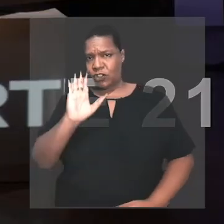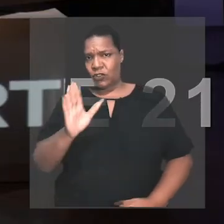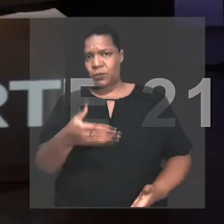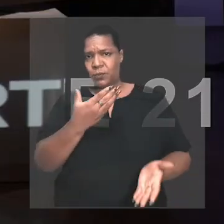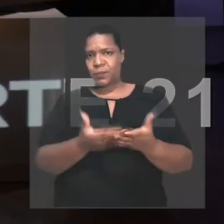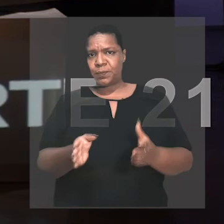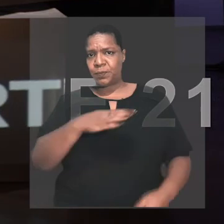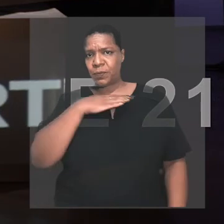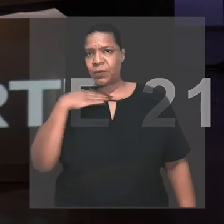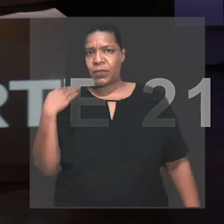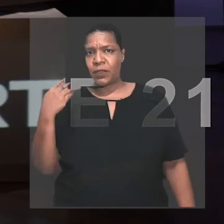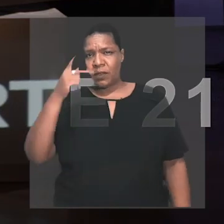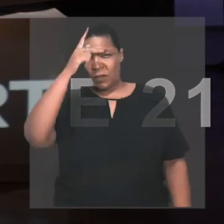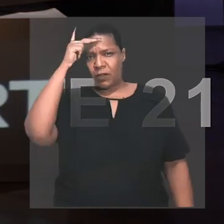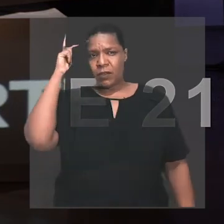Você já perdeu alguém?